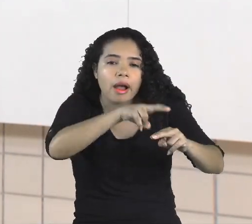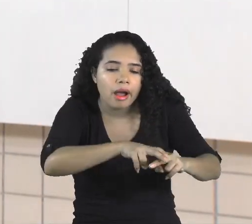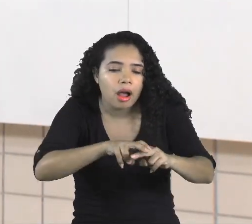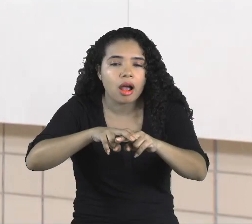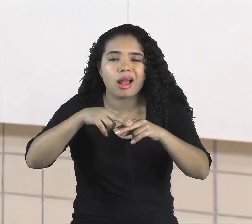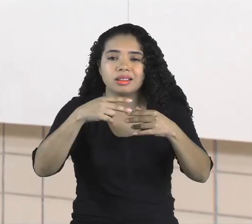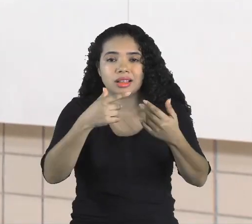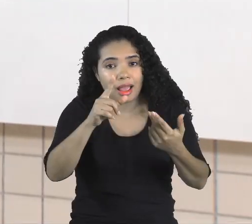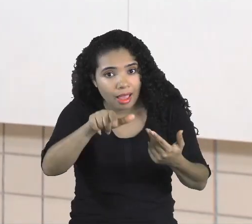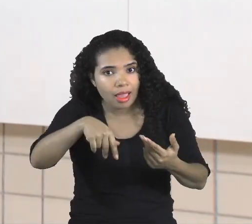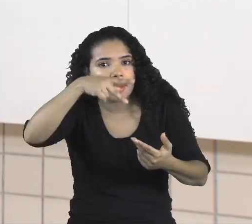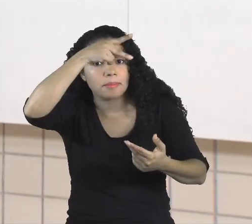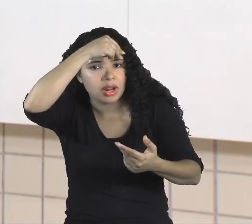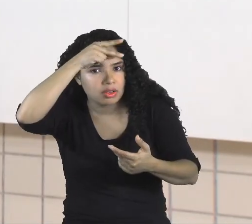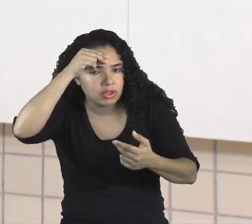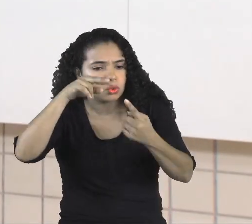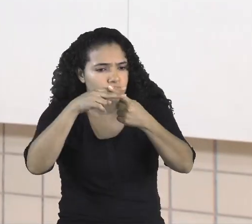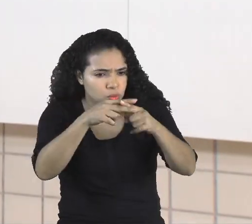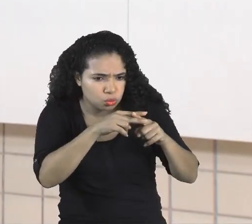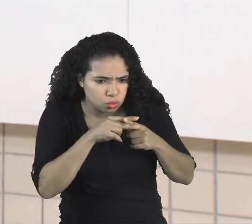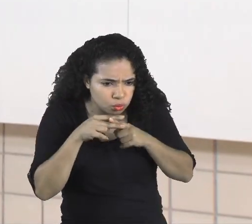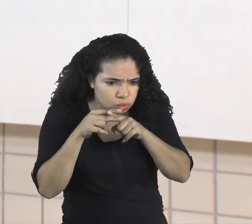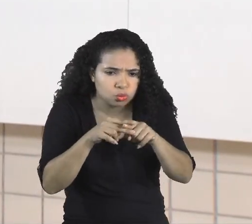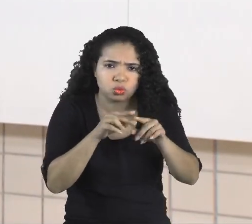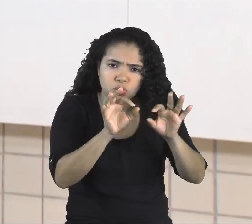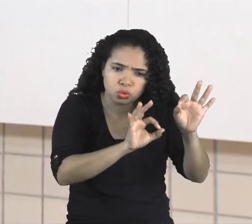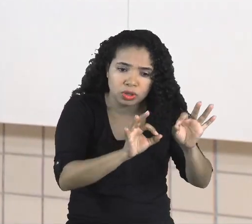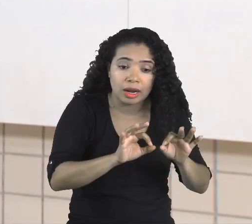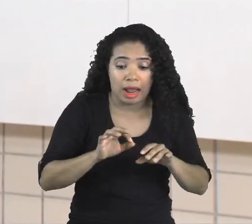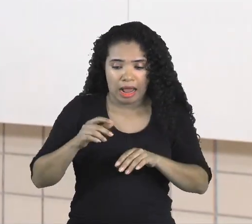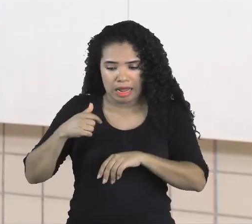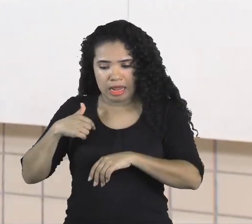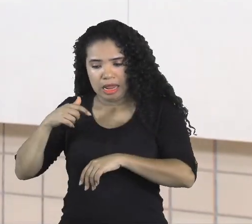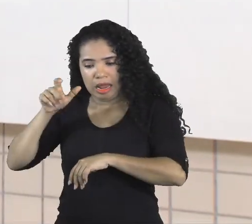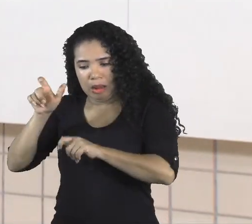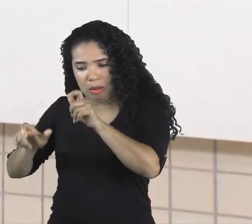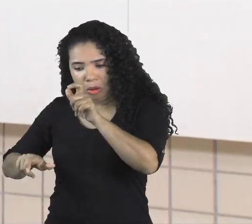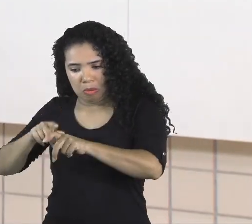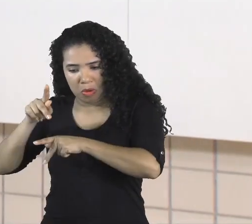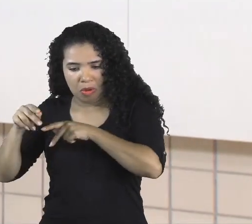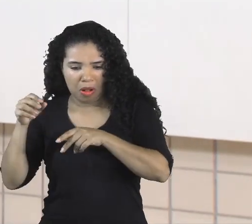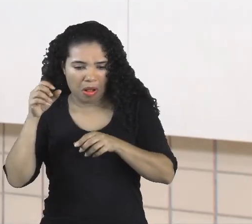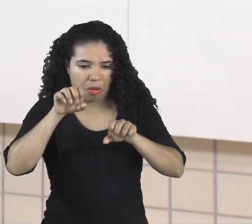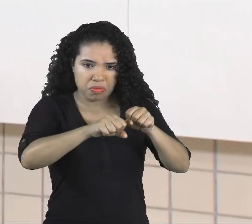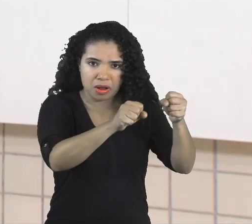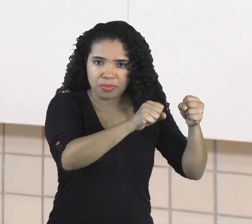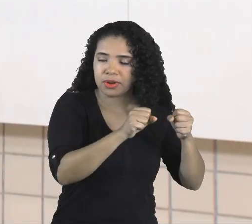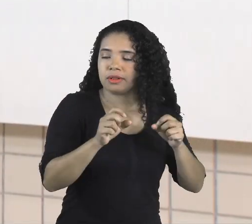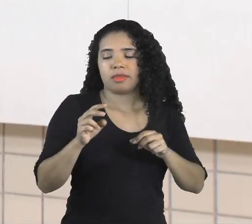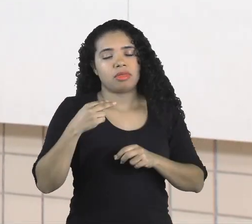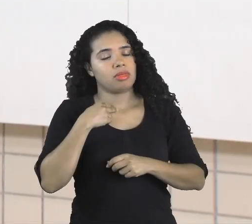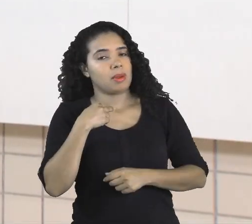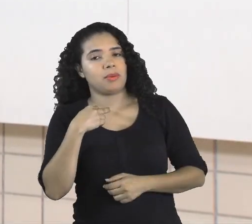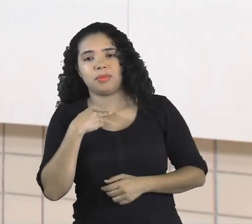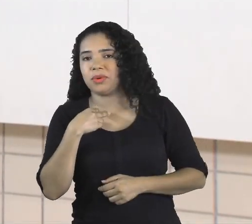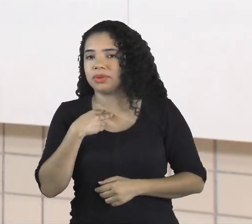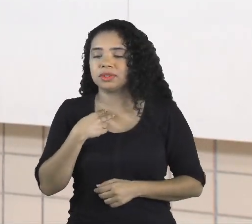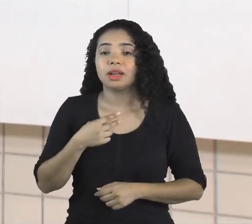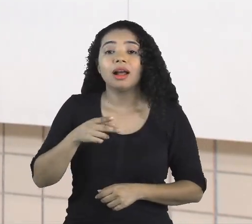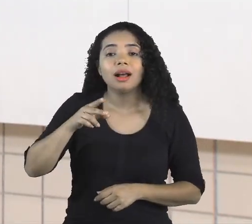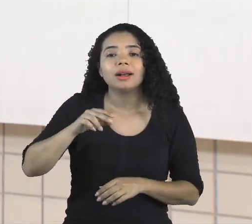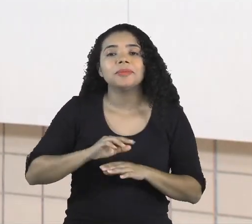estragar. Lembra que na aula passada a gente falou do IPHAN? Lembra desse nome? Que eu falei que era um